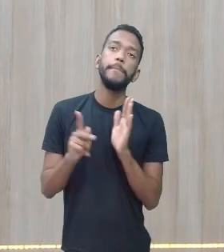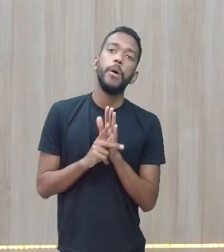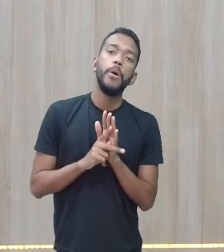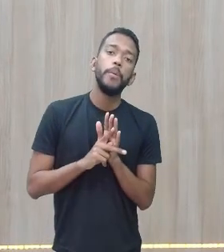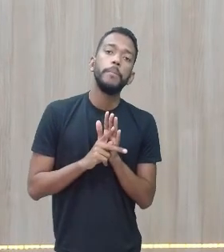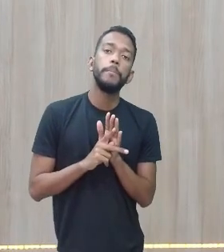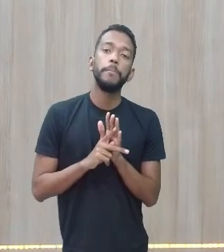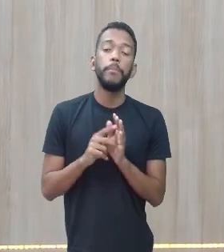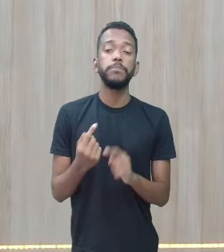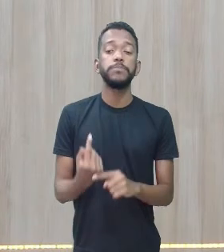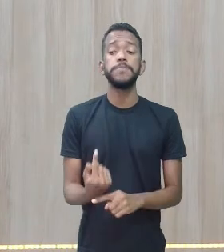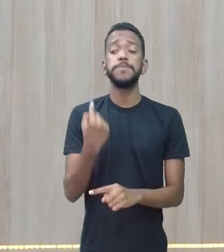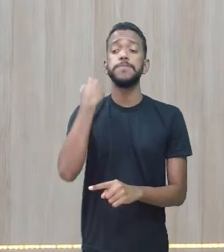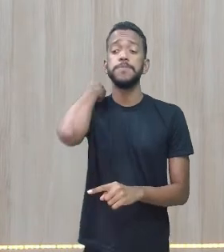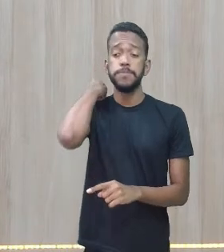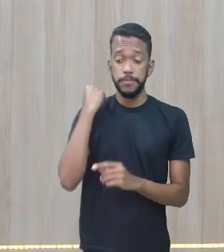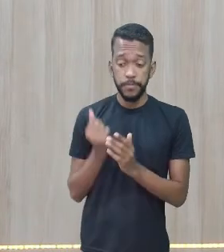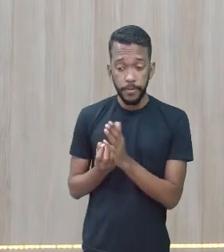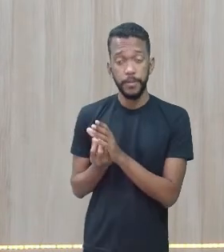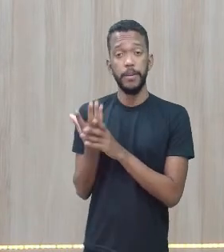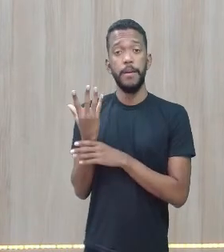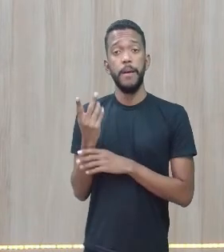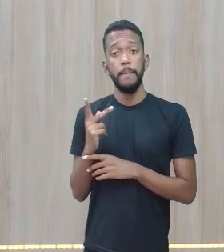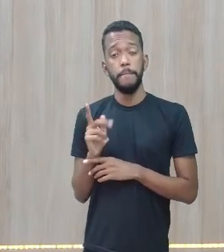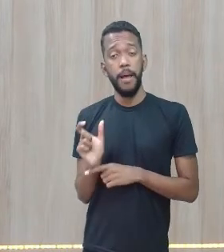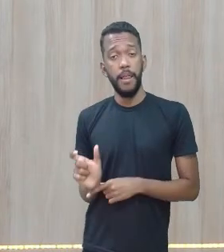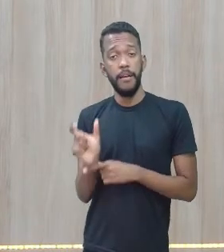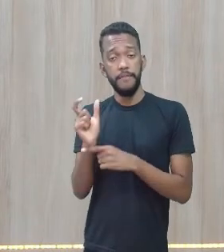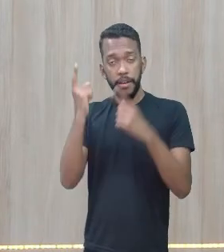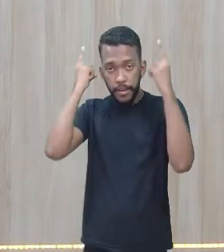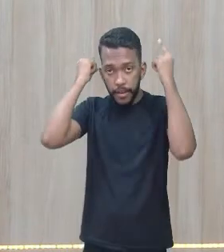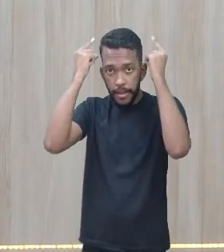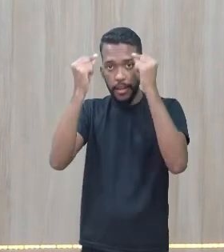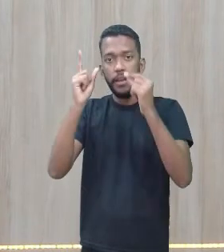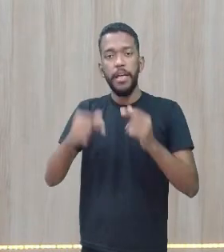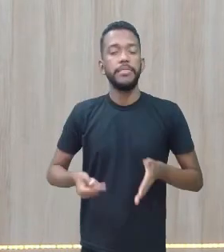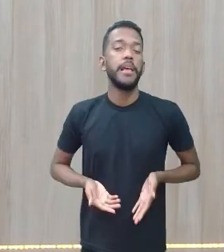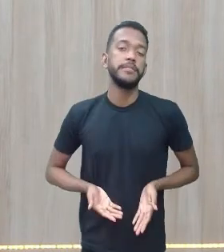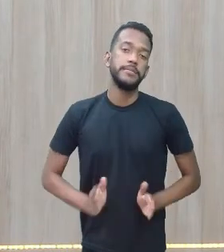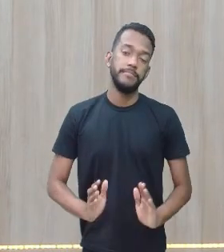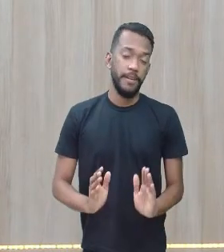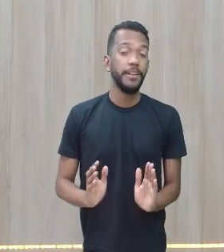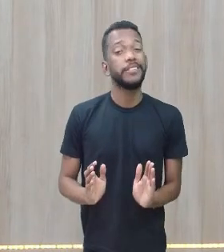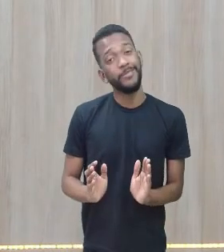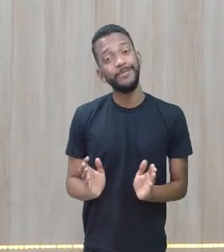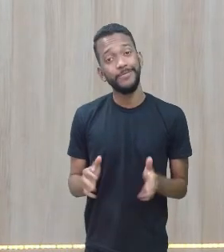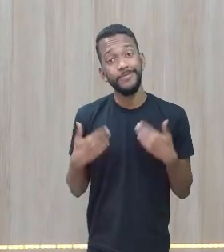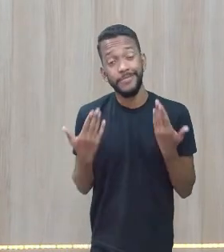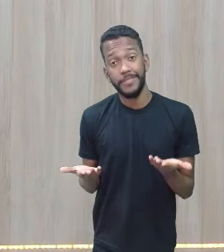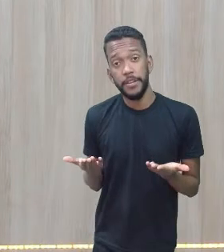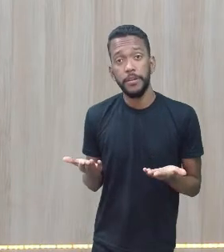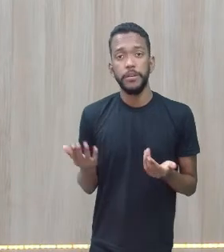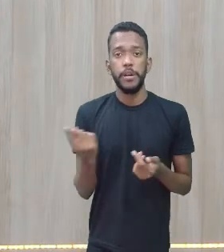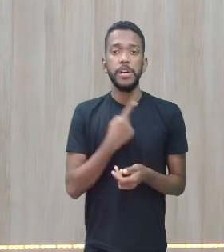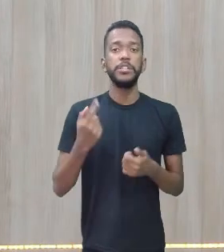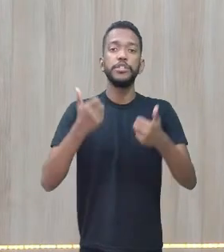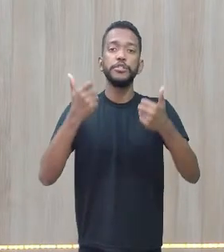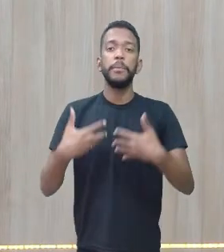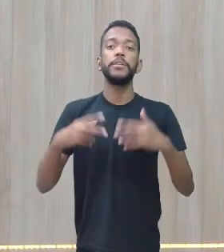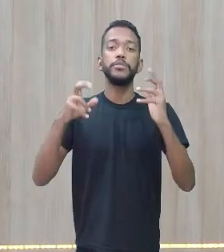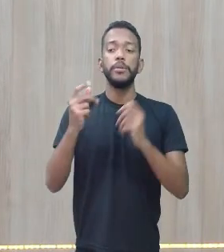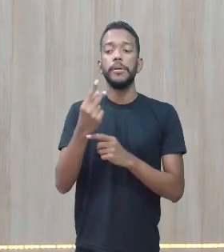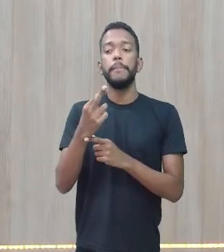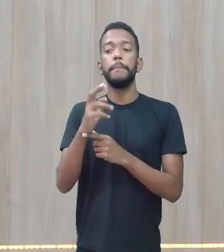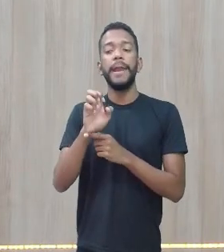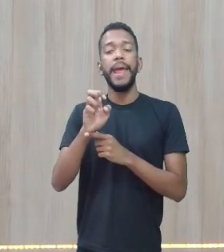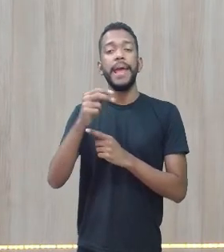na origem da palavra, no grego, é nascimento. Então, quando falamos assim, pré-natal